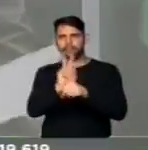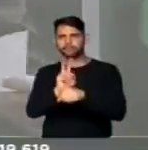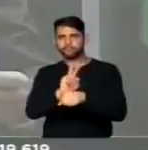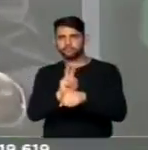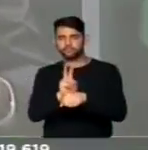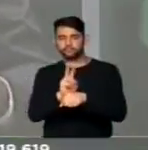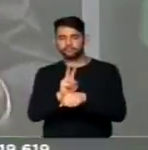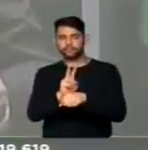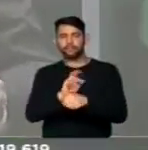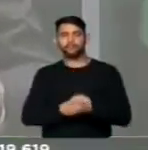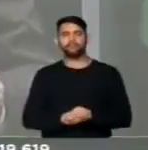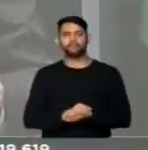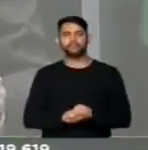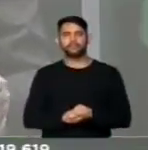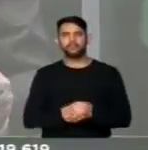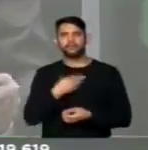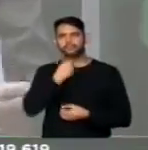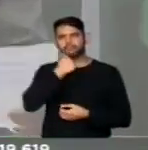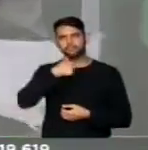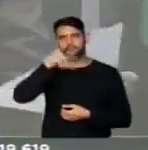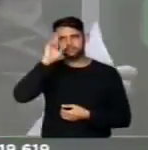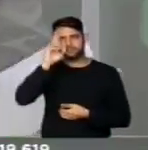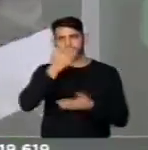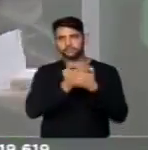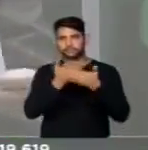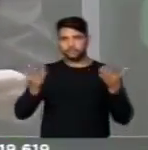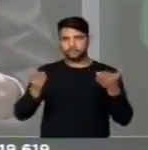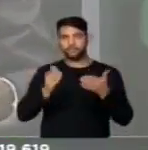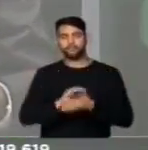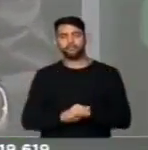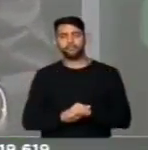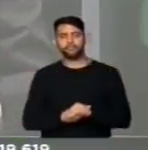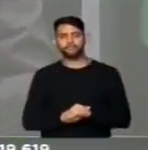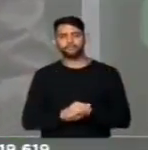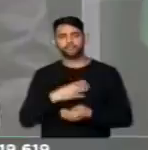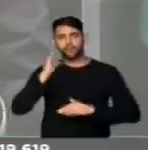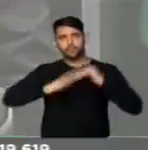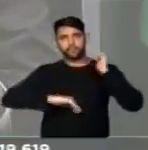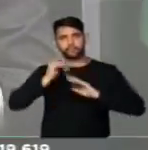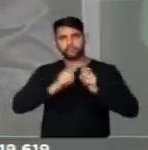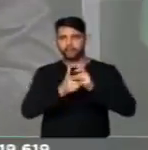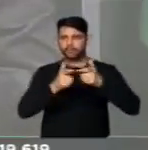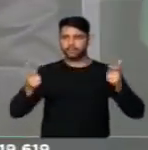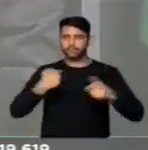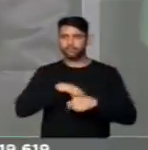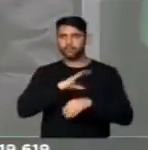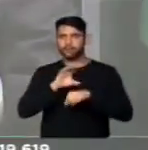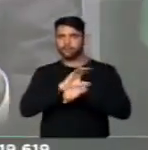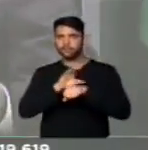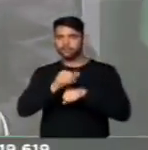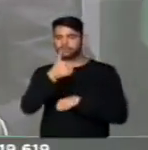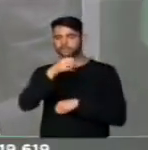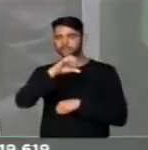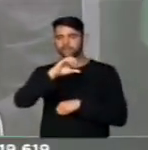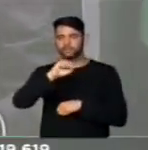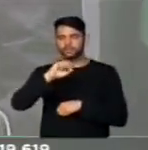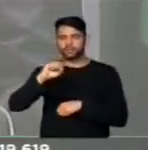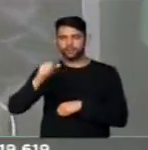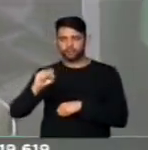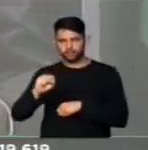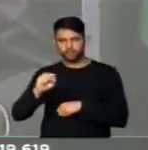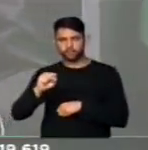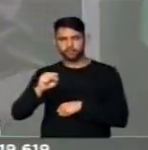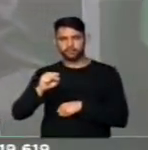fiscalizando. Senhoras e senhores, com competências ampliadas pela Constituição de